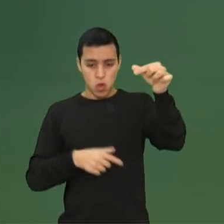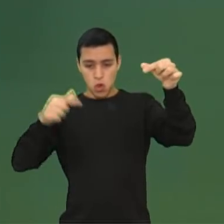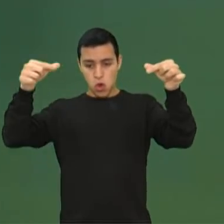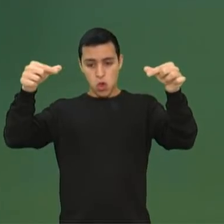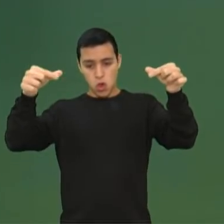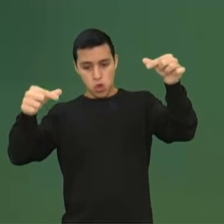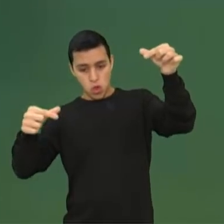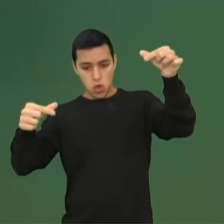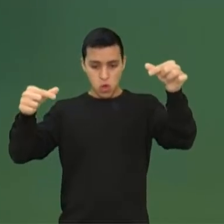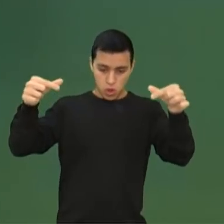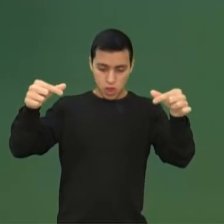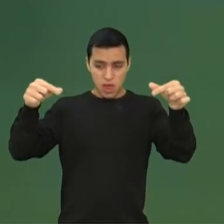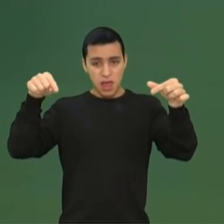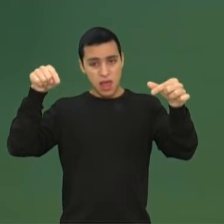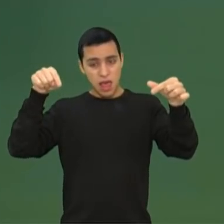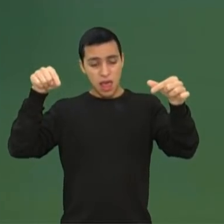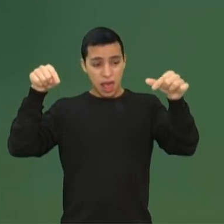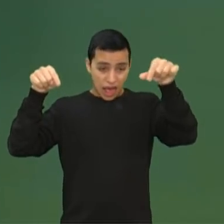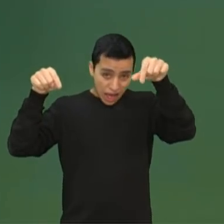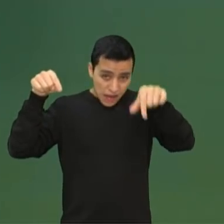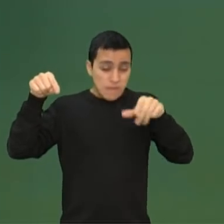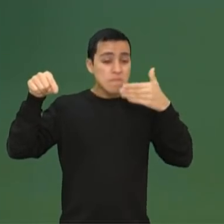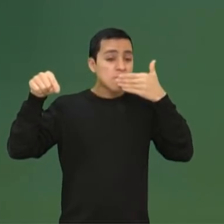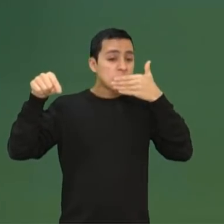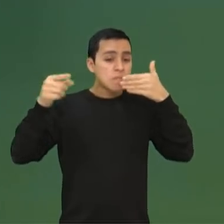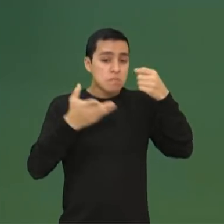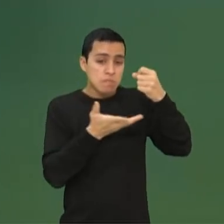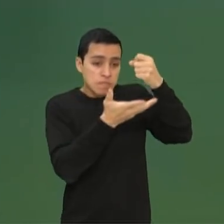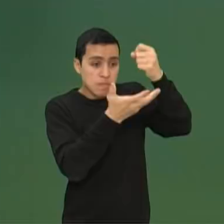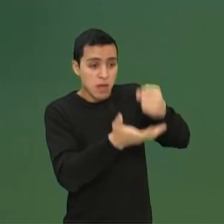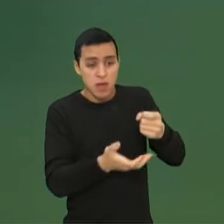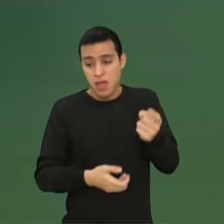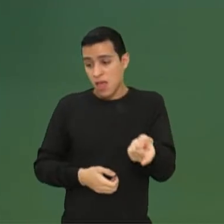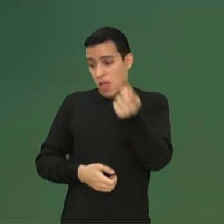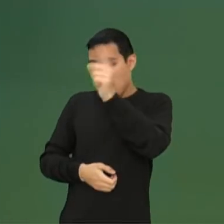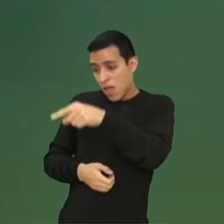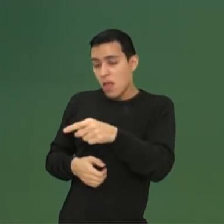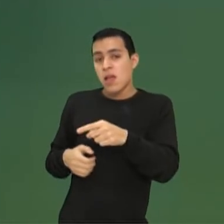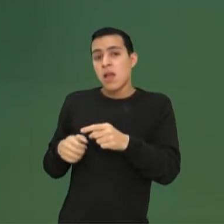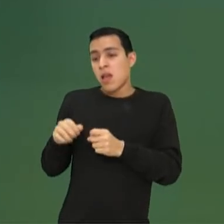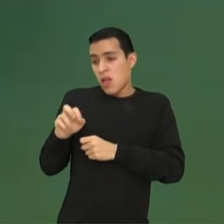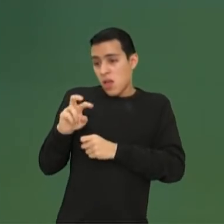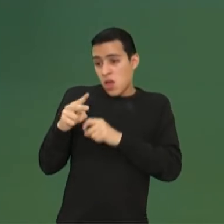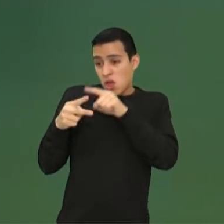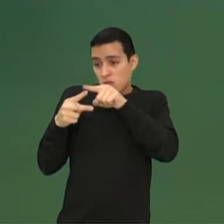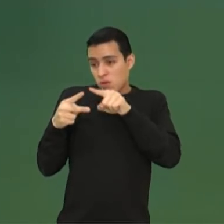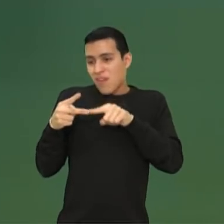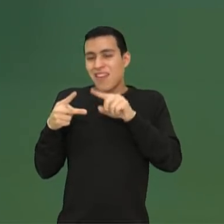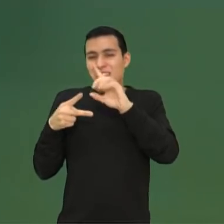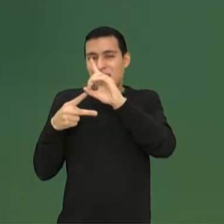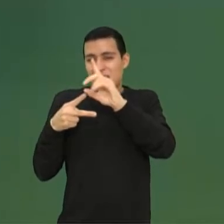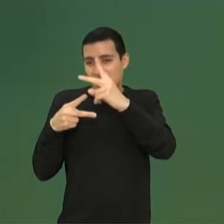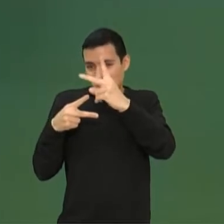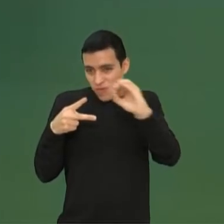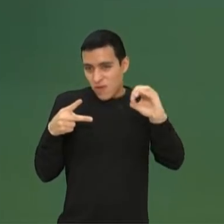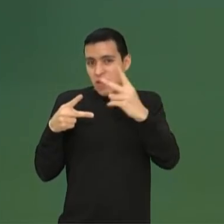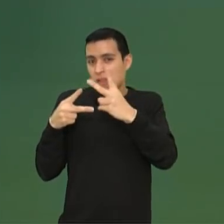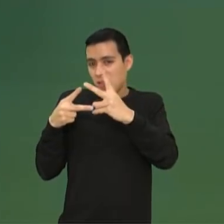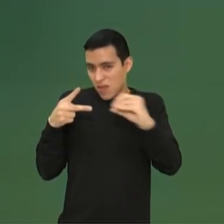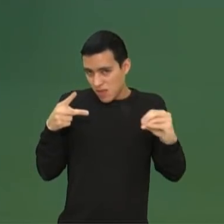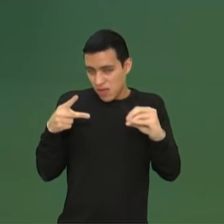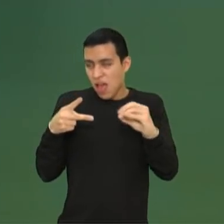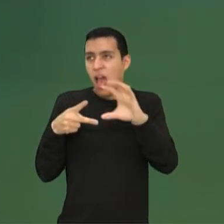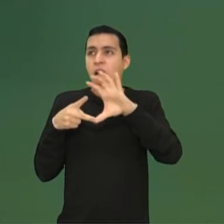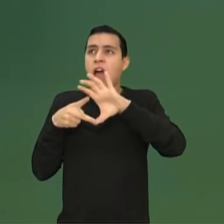Um prato foi colocado uma quantidade de açúcar. No outro prato, 2 pezinhos de 200 gramas. Então, você vai